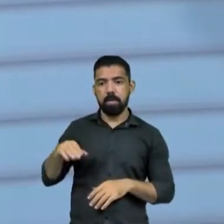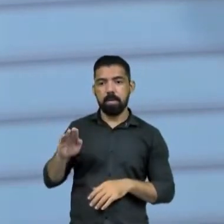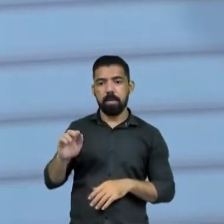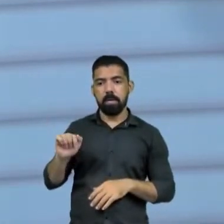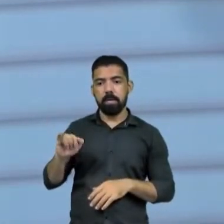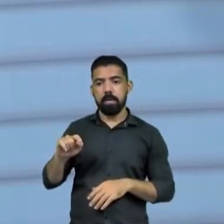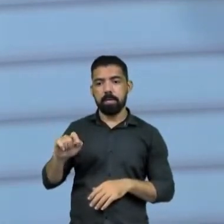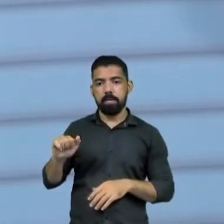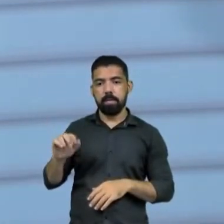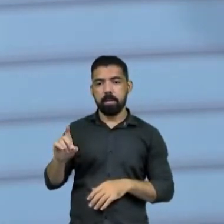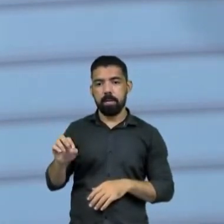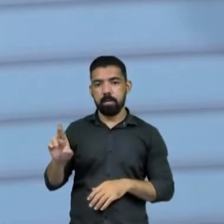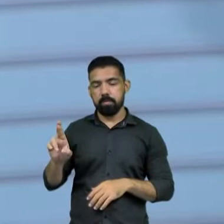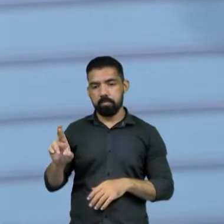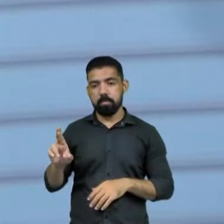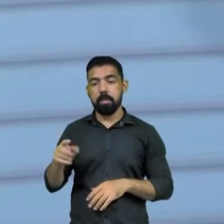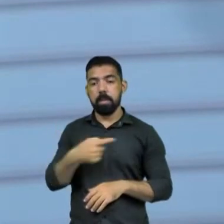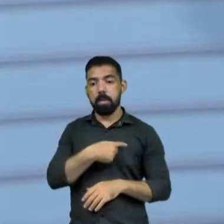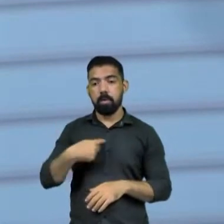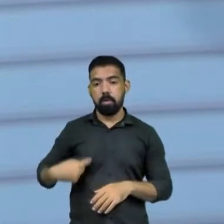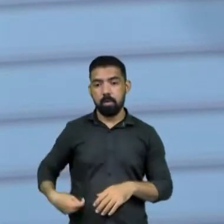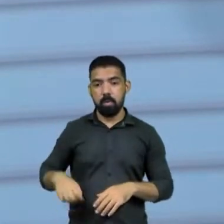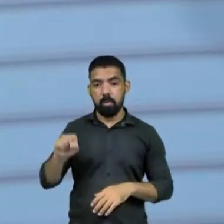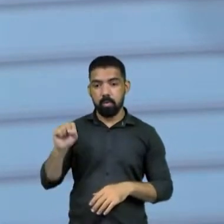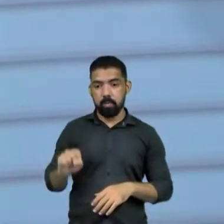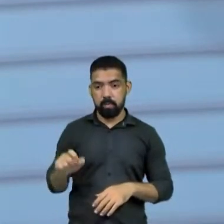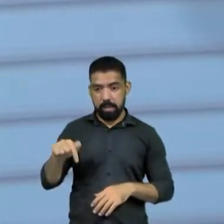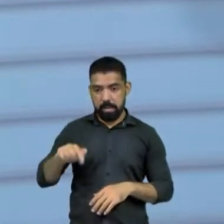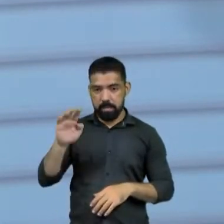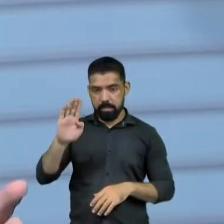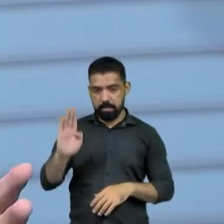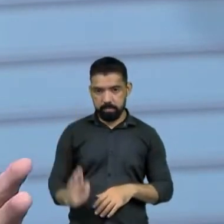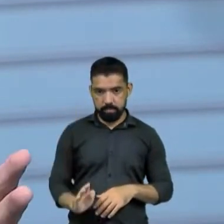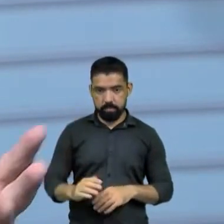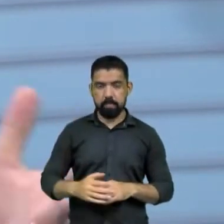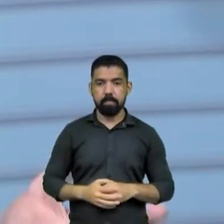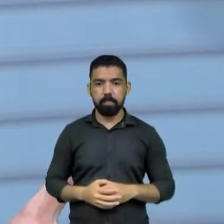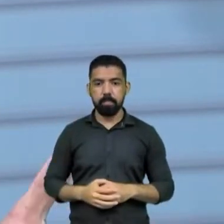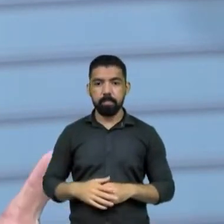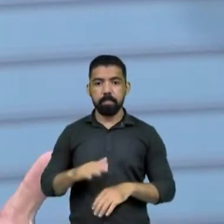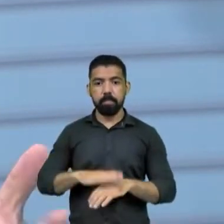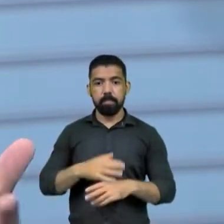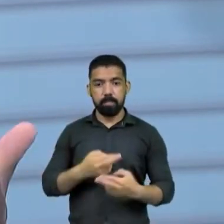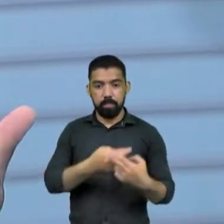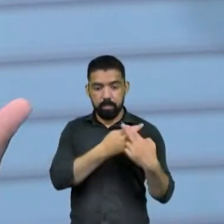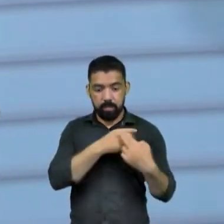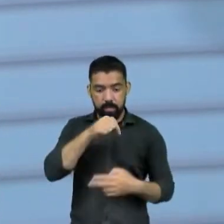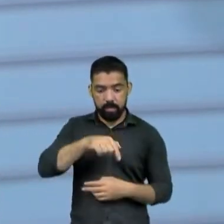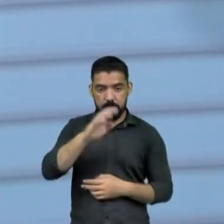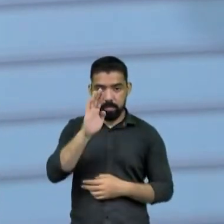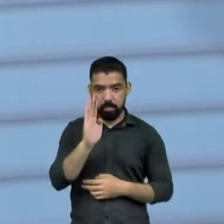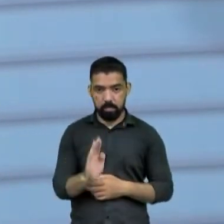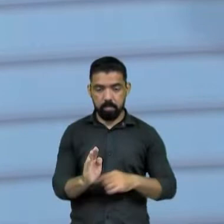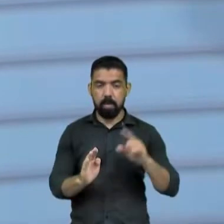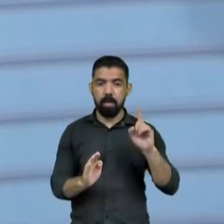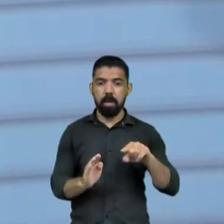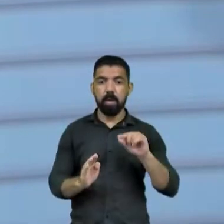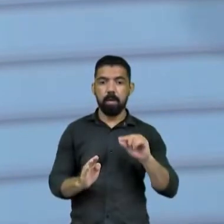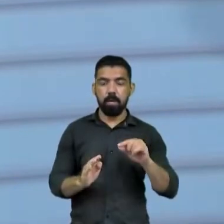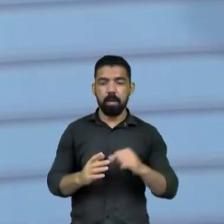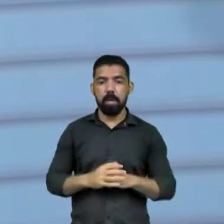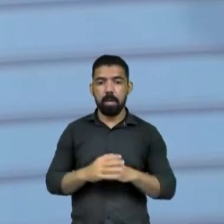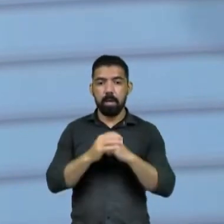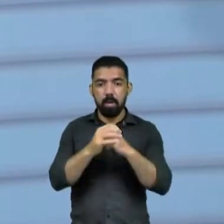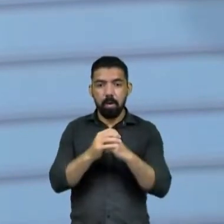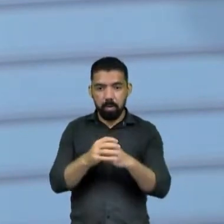Coreia do Sul cristão da Coreia do Sul aqui no Brasil certo é e eu a minha responsabilidade Aqui no Brasil é implantar oração na madrugada e trabalhar